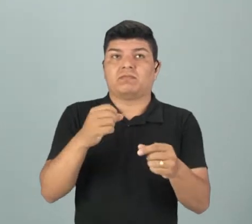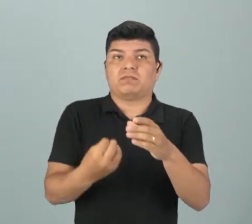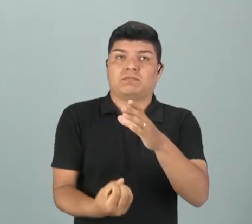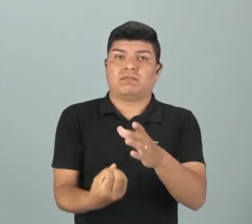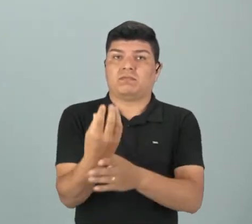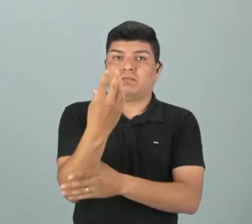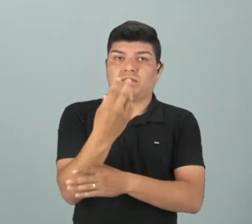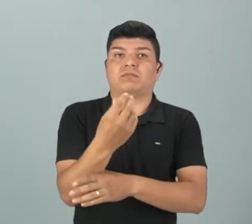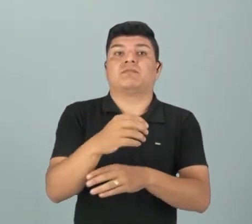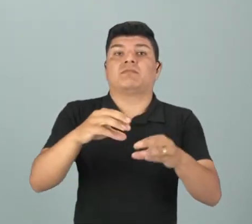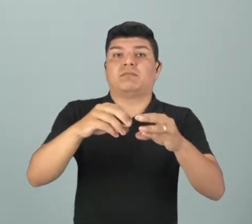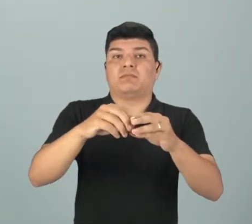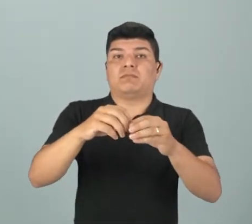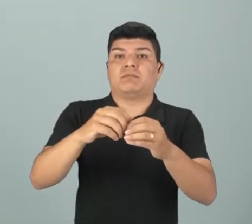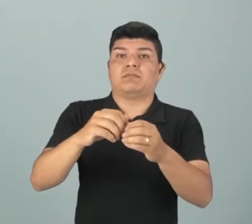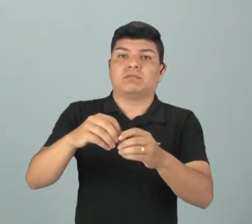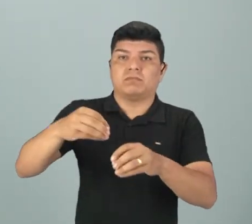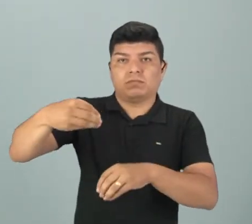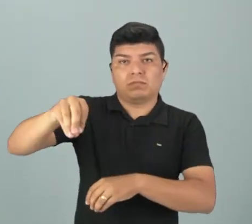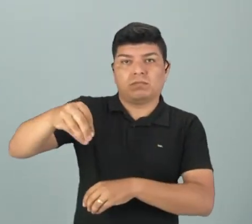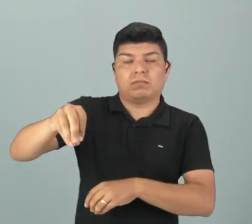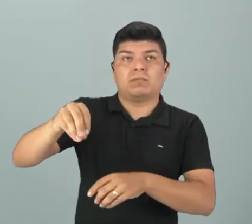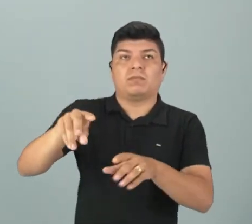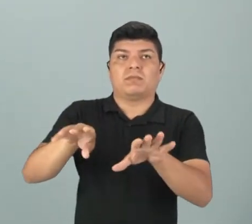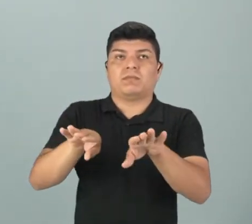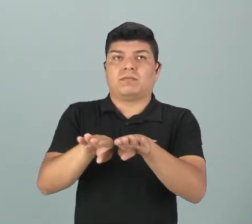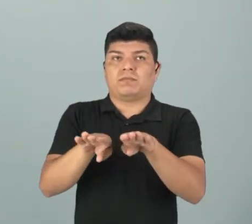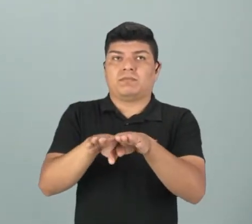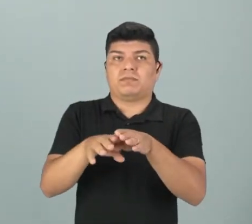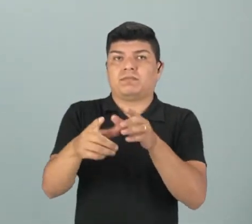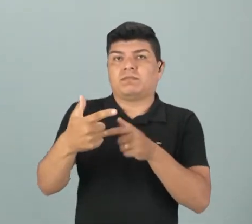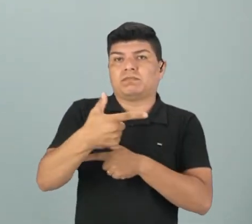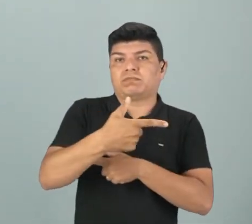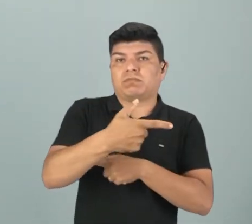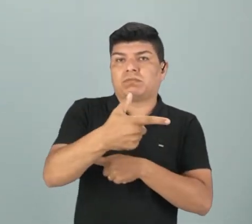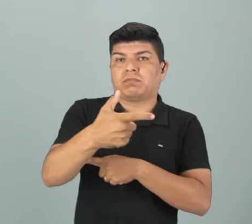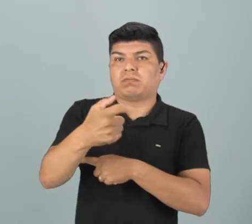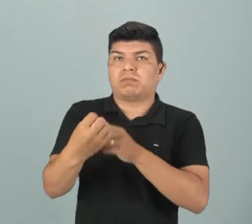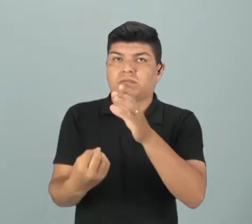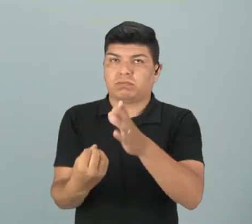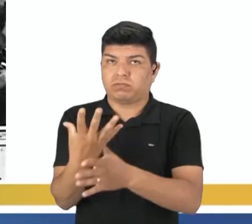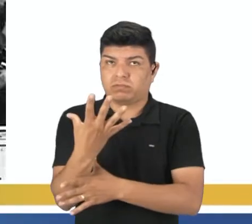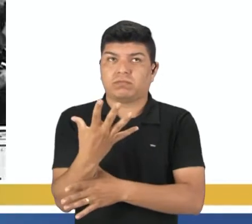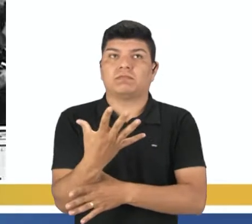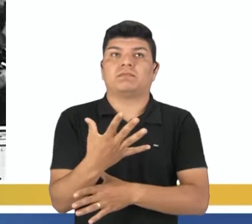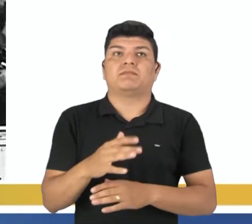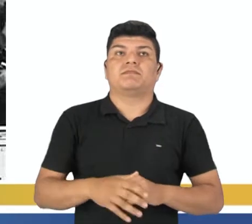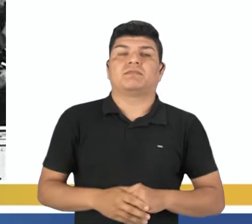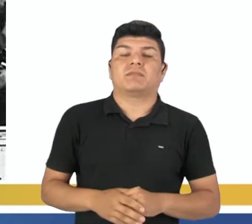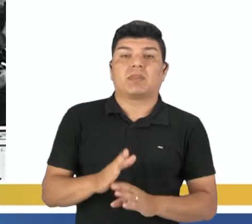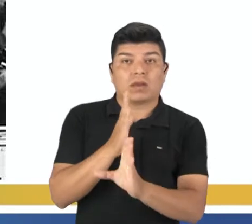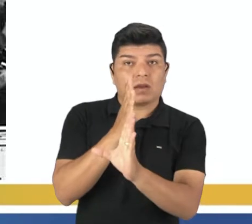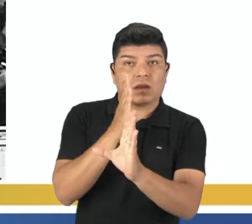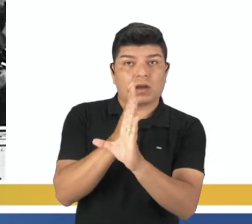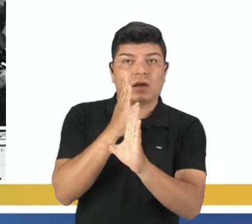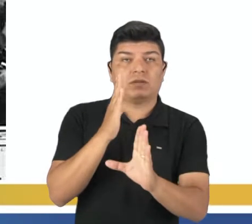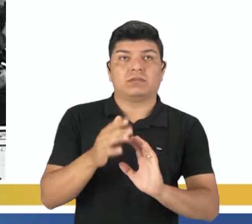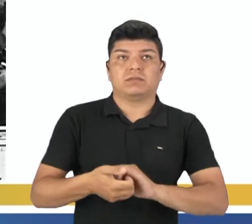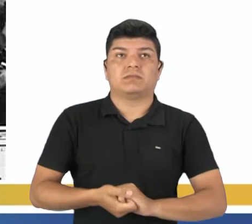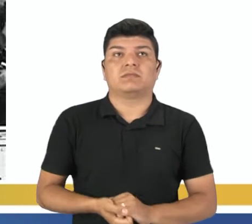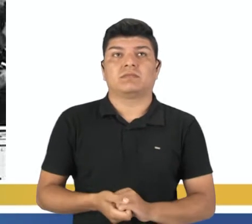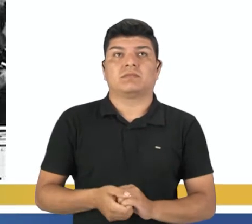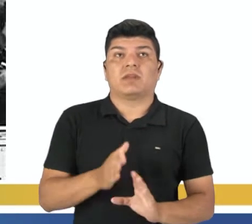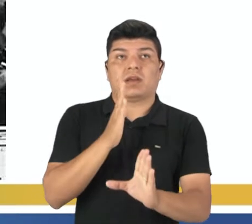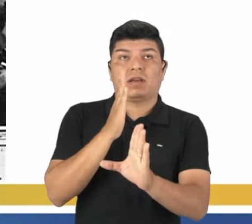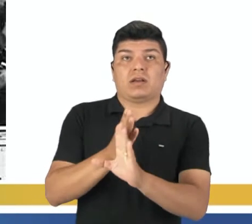produção da borracha para auxiliar os Estados Unidos na fabricação de armamentos. Continuando, causas. A causa direta e imediata